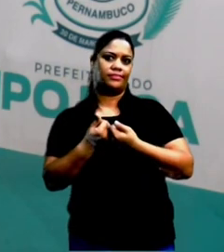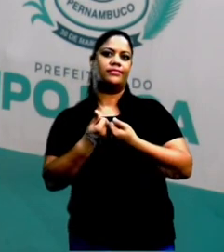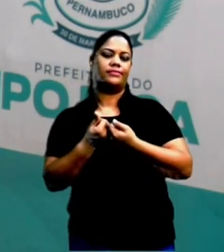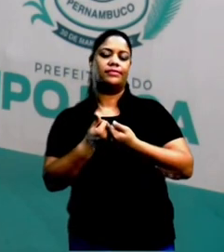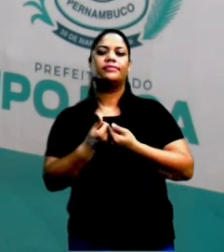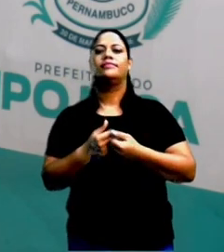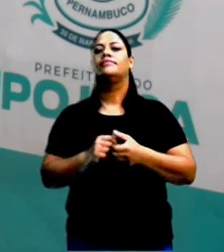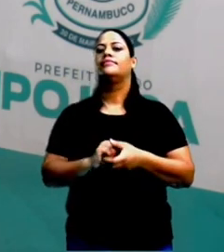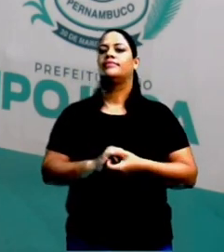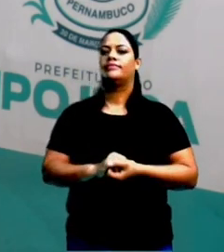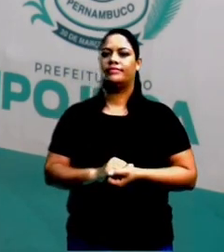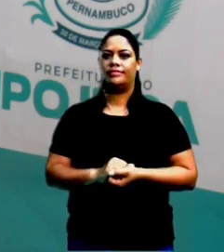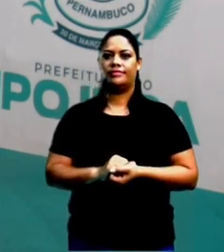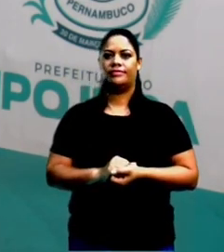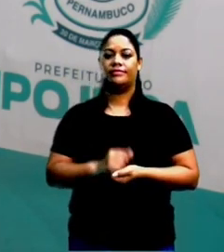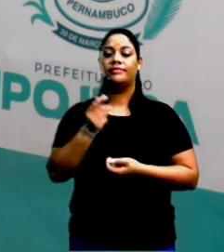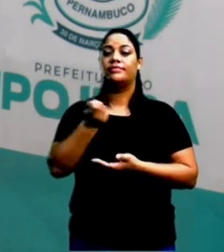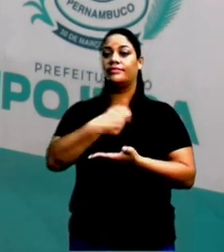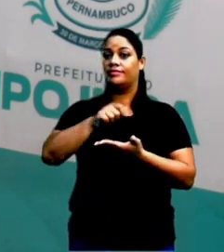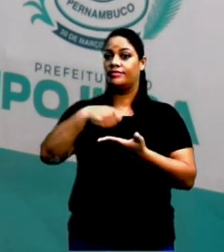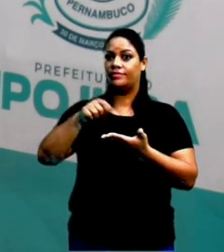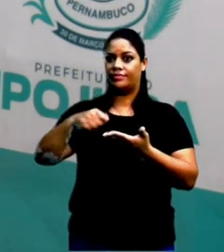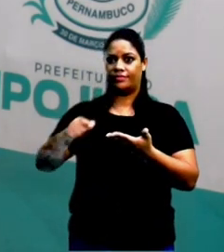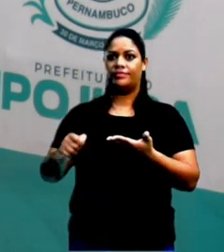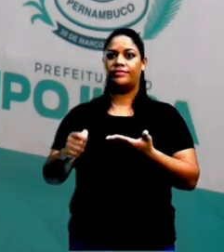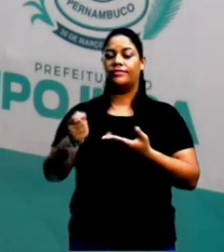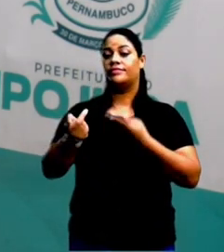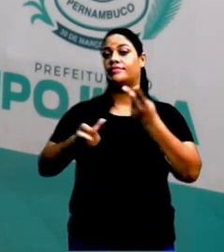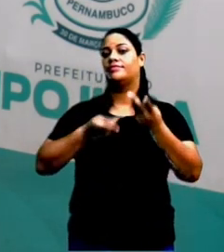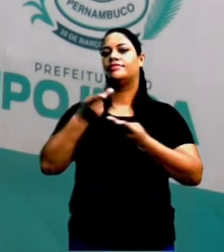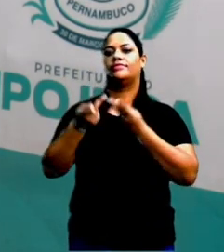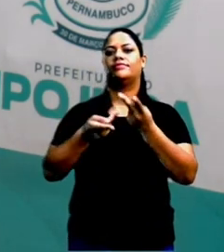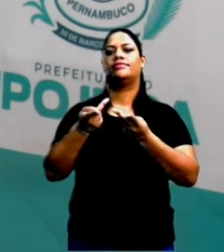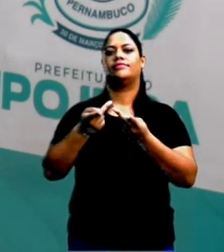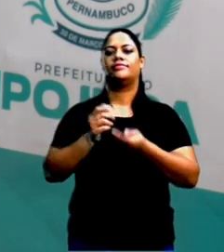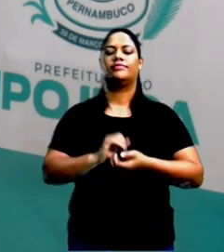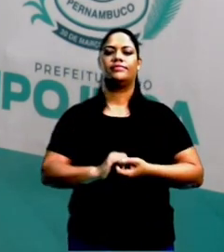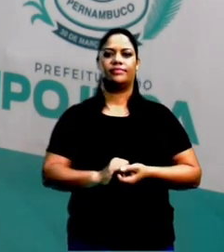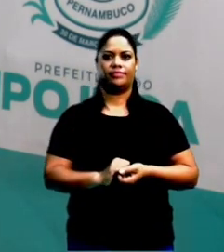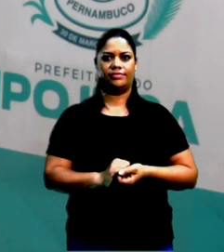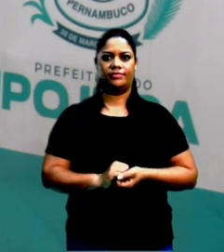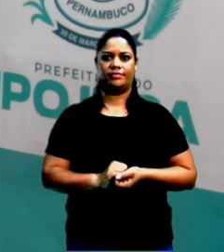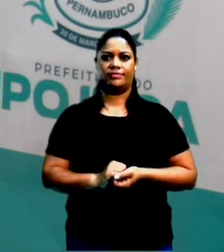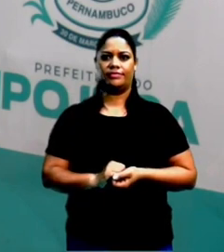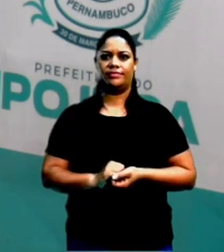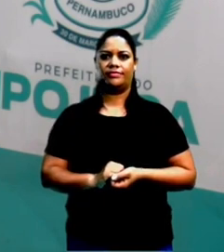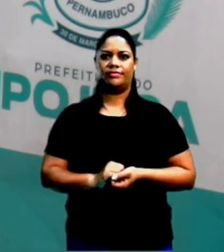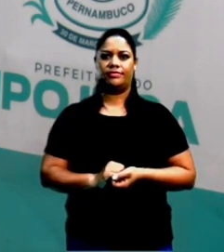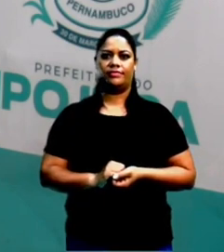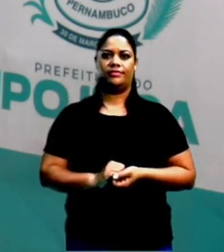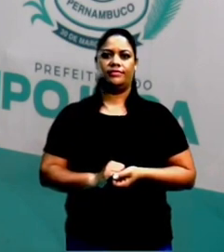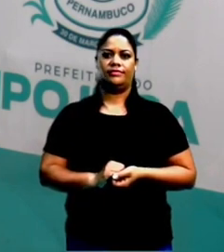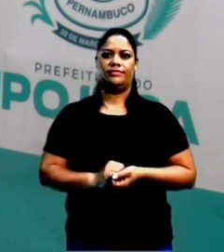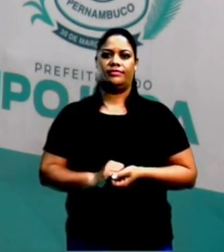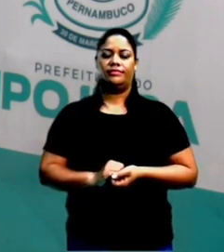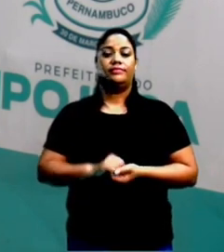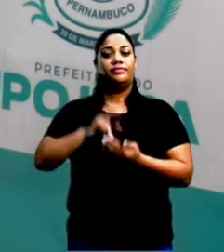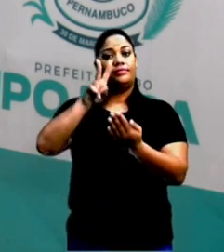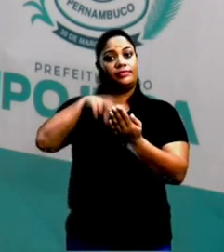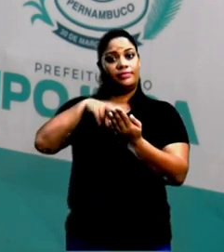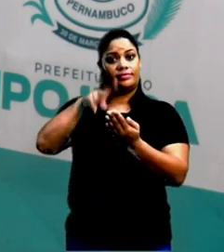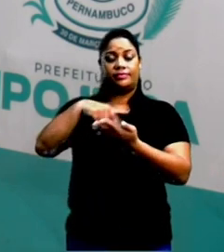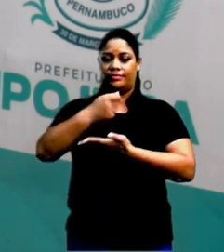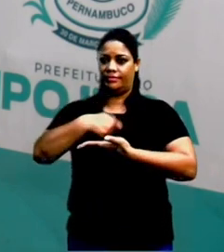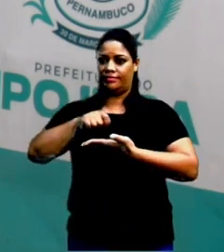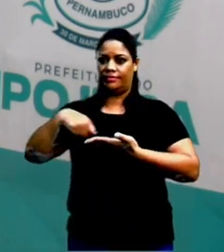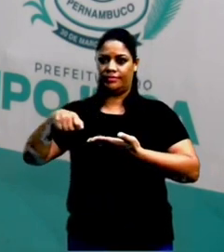para transmitir aquilo que ele queria dizer. E ao tentar ler e